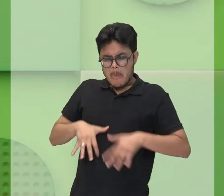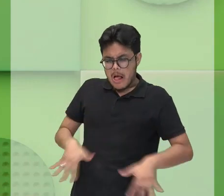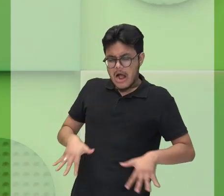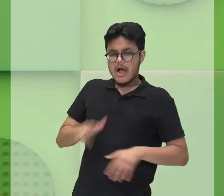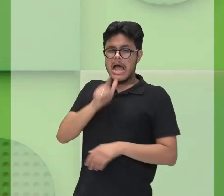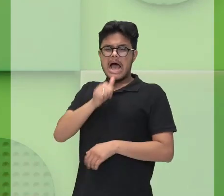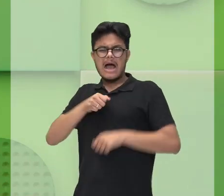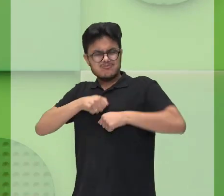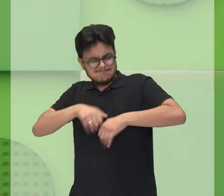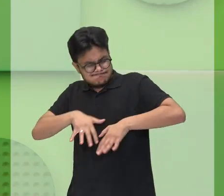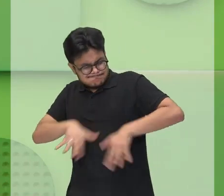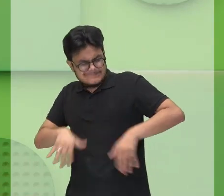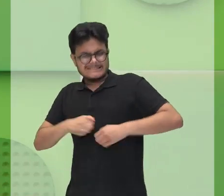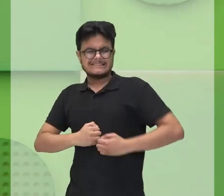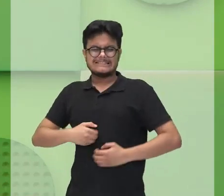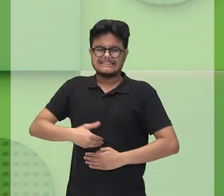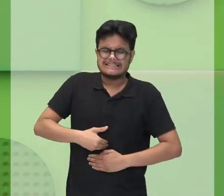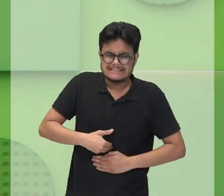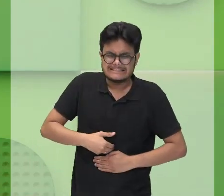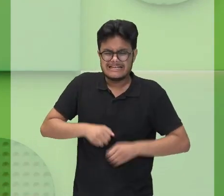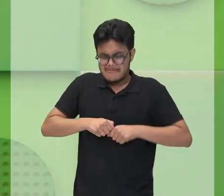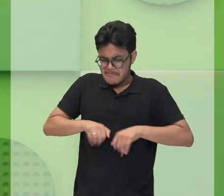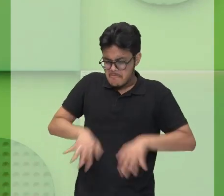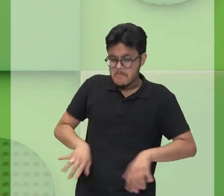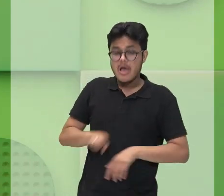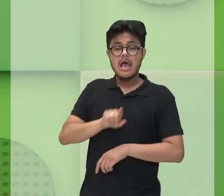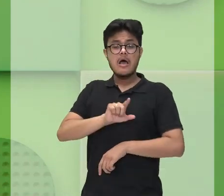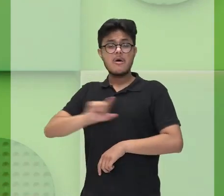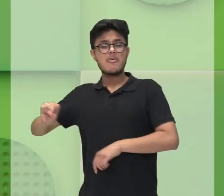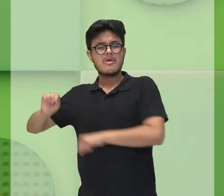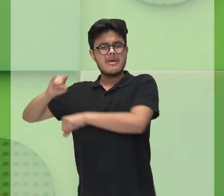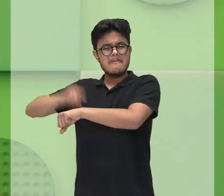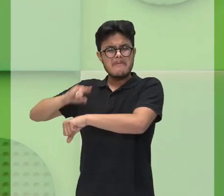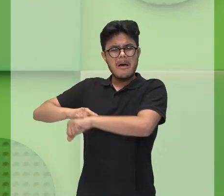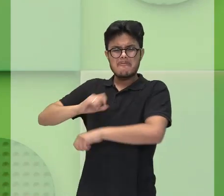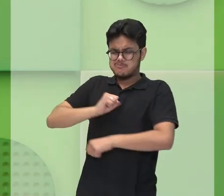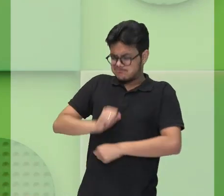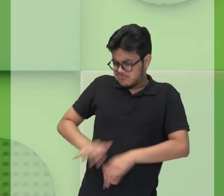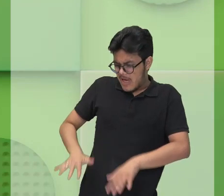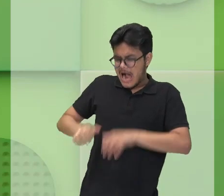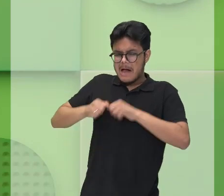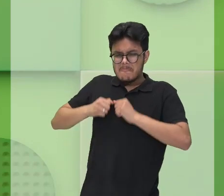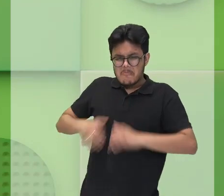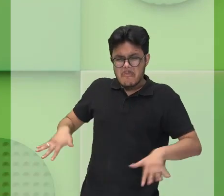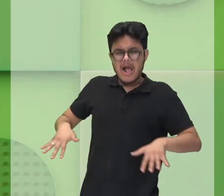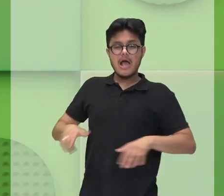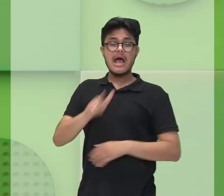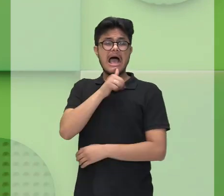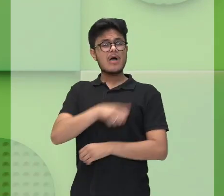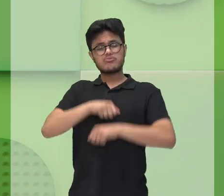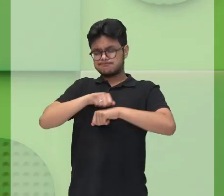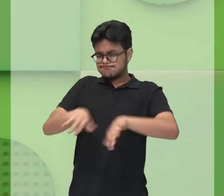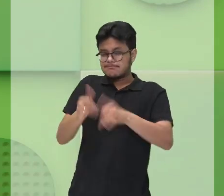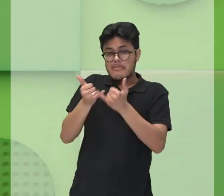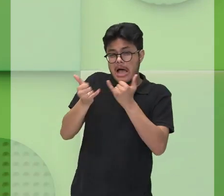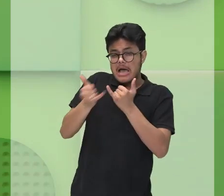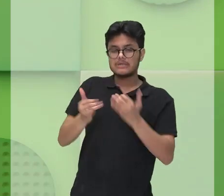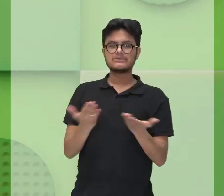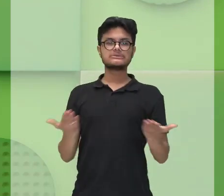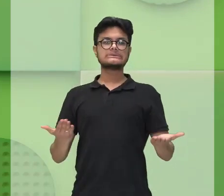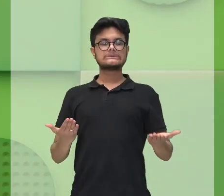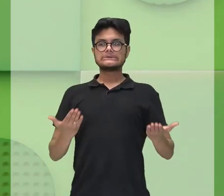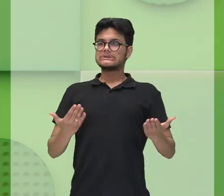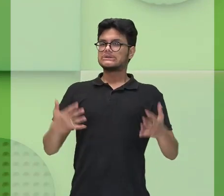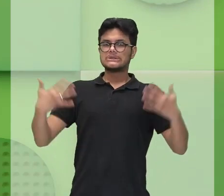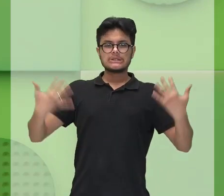muito forte, né? Você vai no banheiro e é só ali aquela quantidade de água saindo. Pois é,